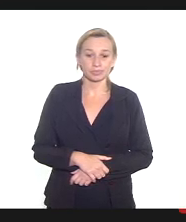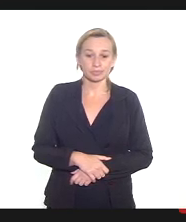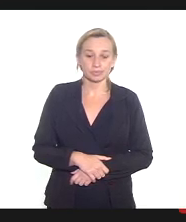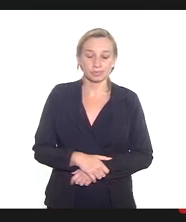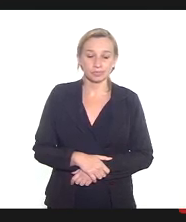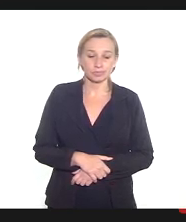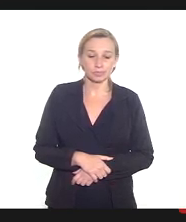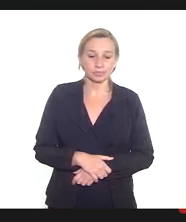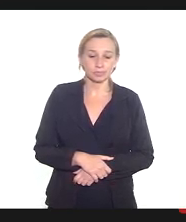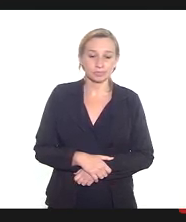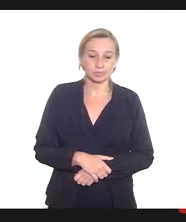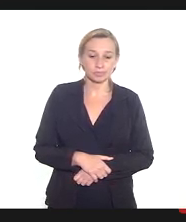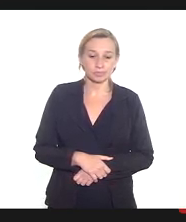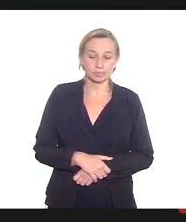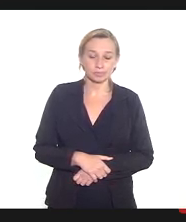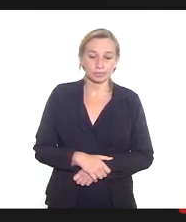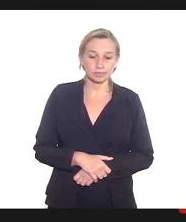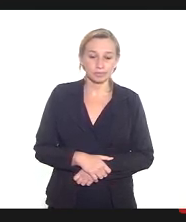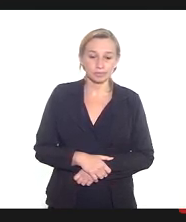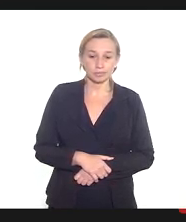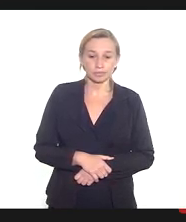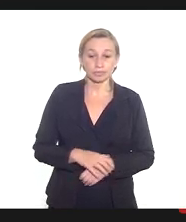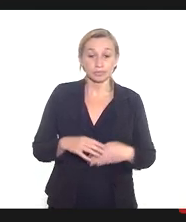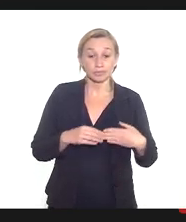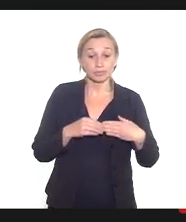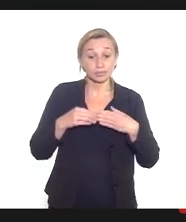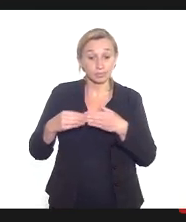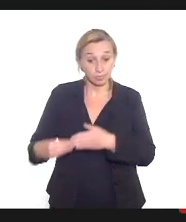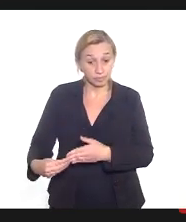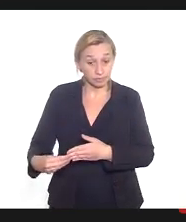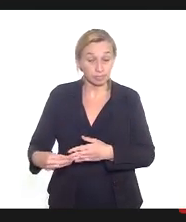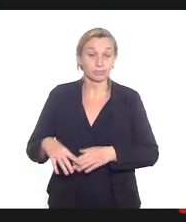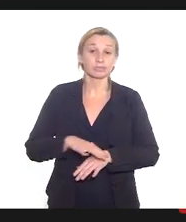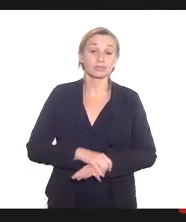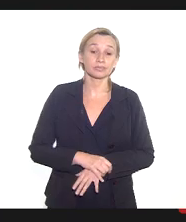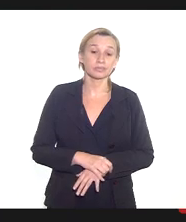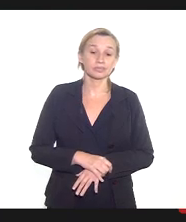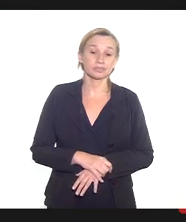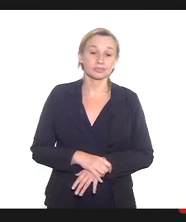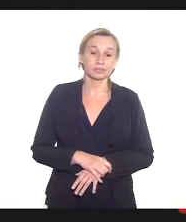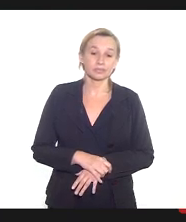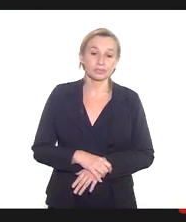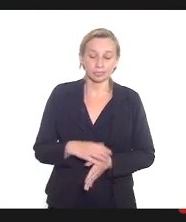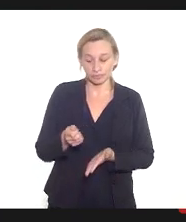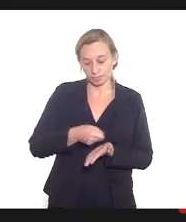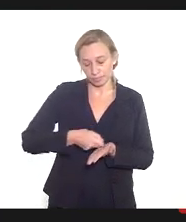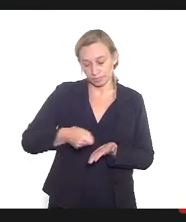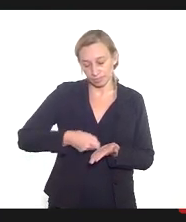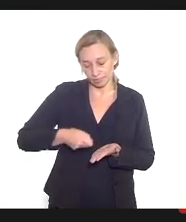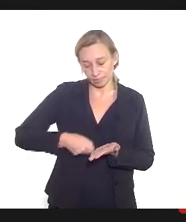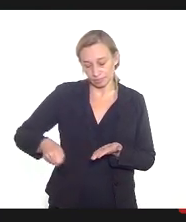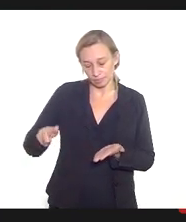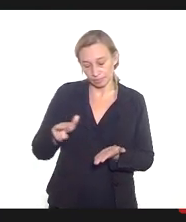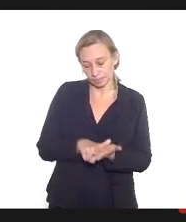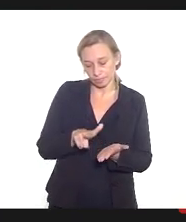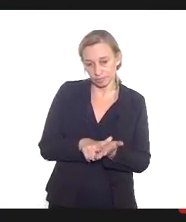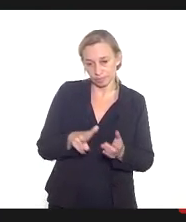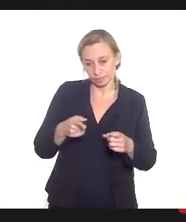deverá ser condicionada escrito bem claro aqui a prescrição médica